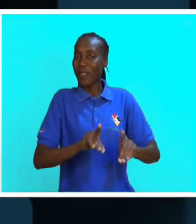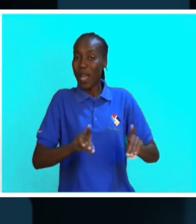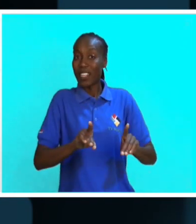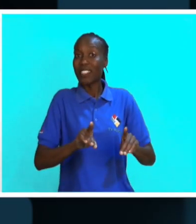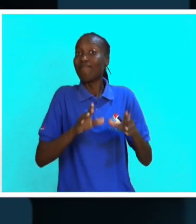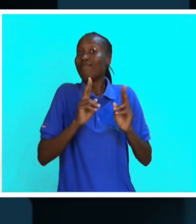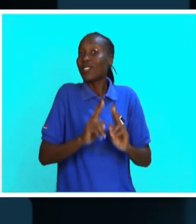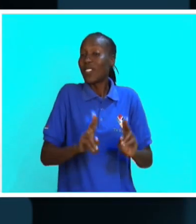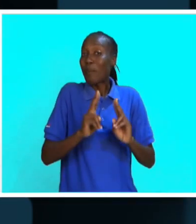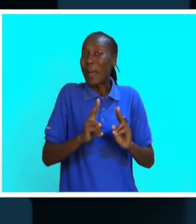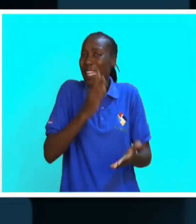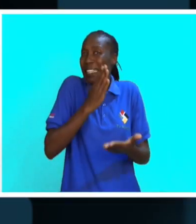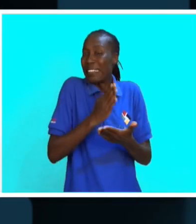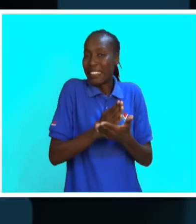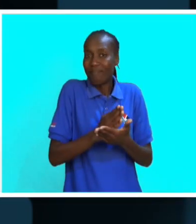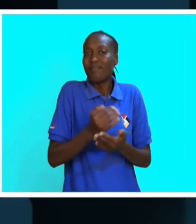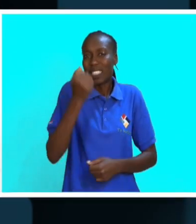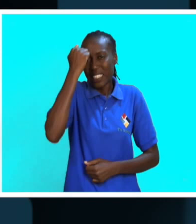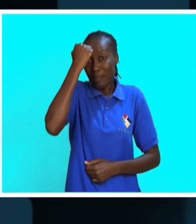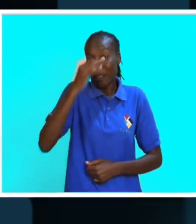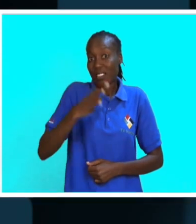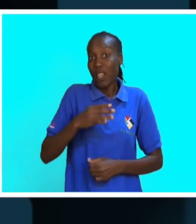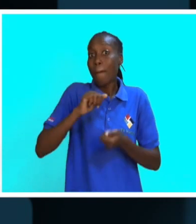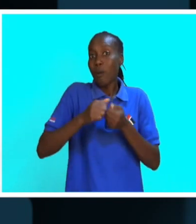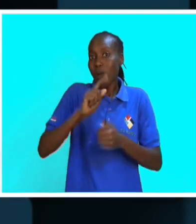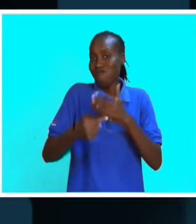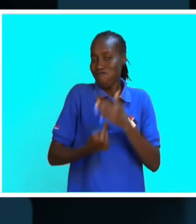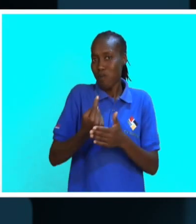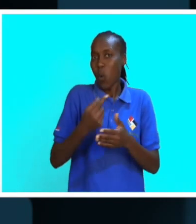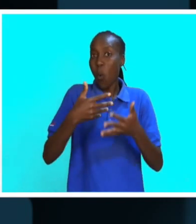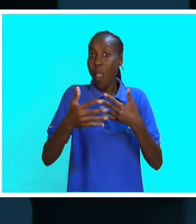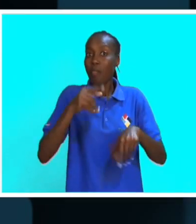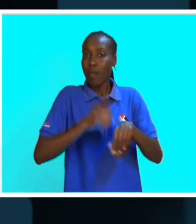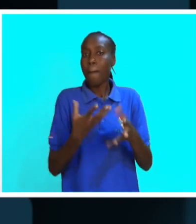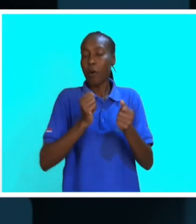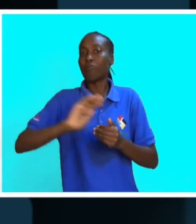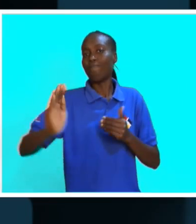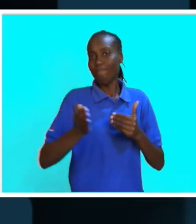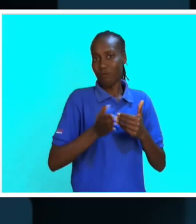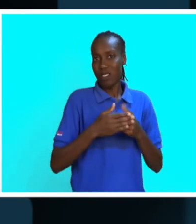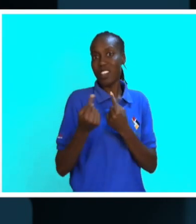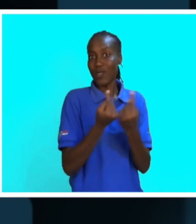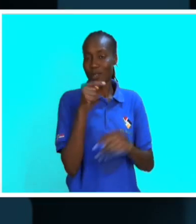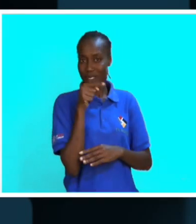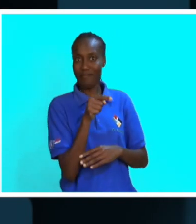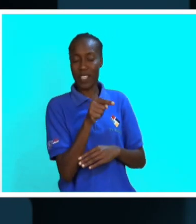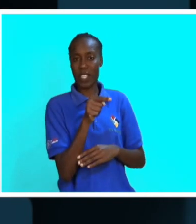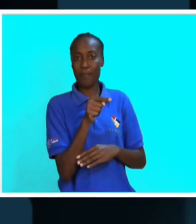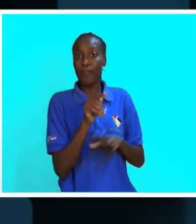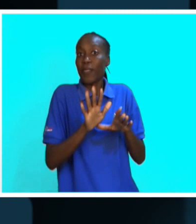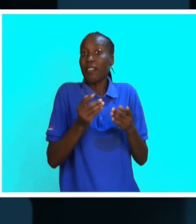tranquilidade. Naturalmente, não total, porque se sabe que este problema existe a qualquer instante, vai voltar.